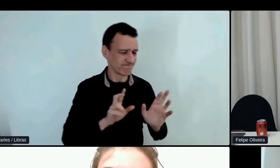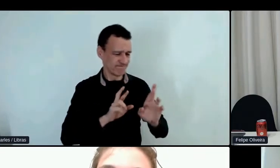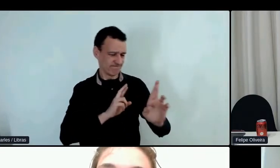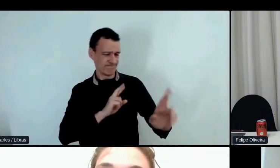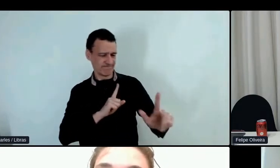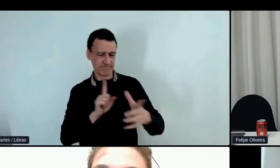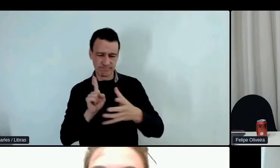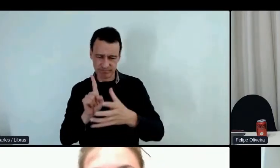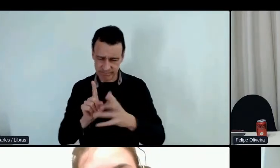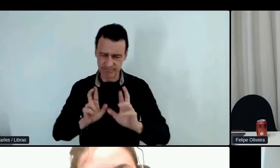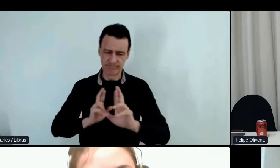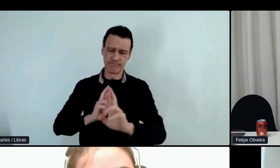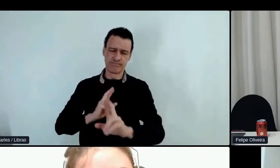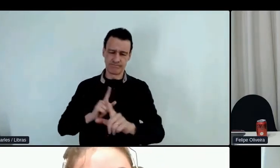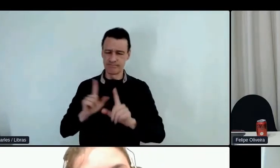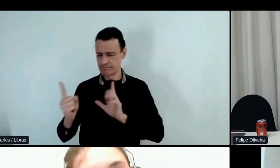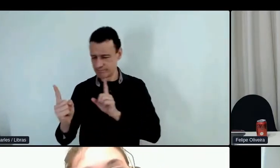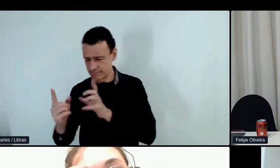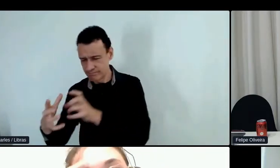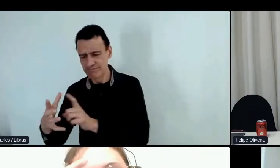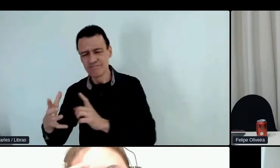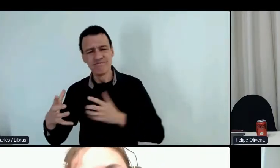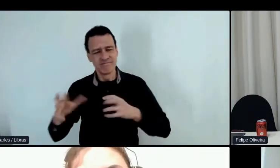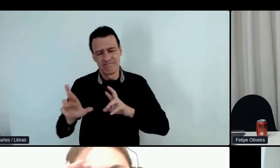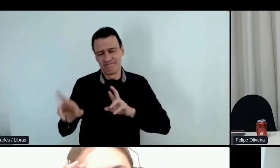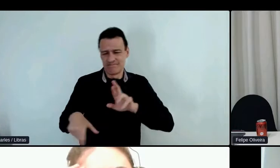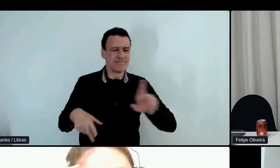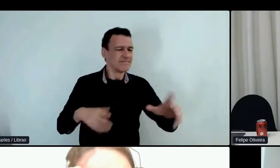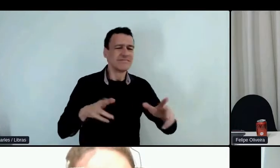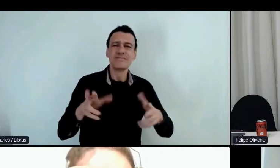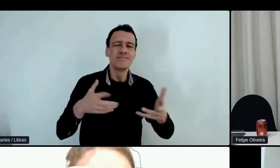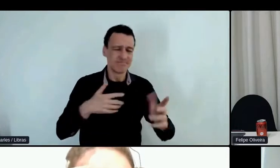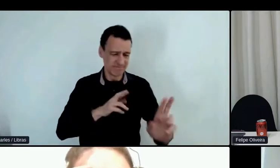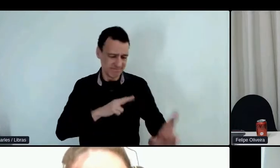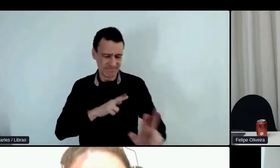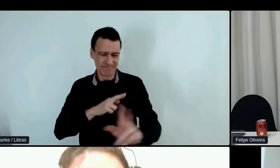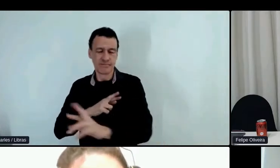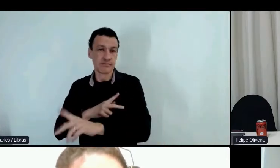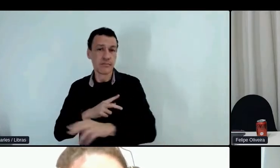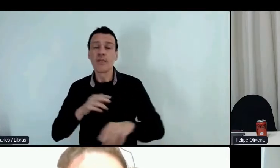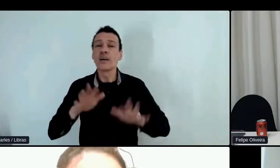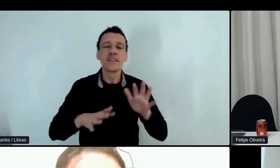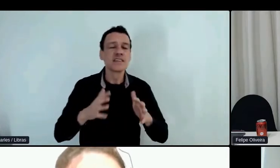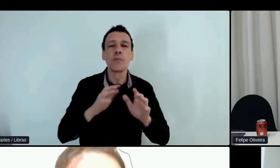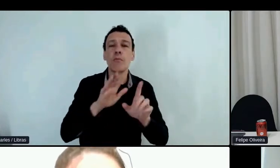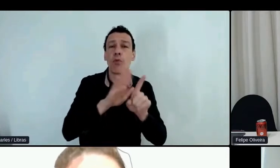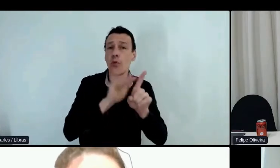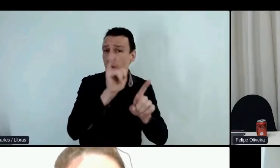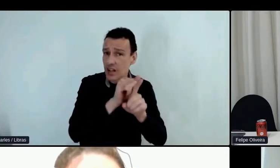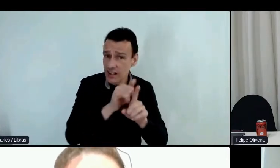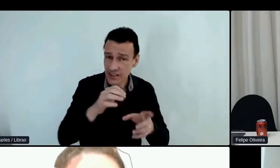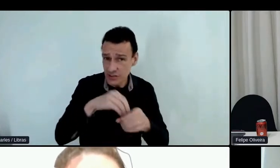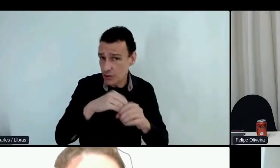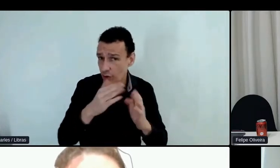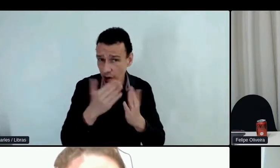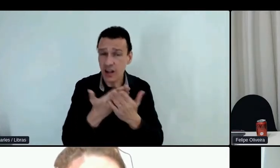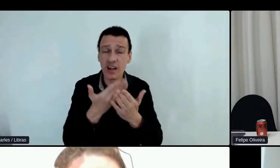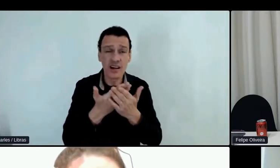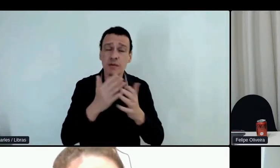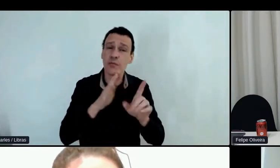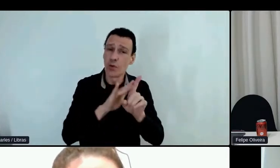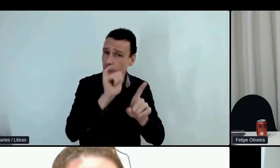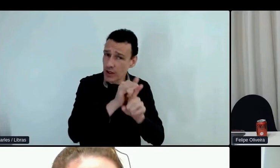característico nas pessoas que buscam ajuda, são aquelas pessoas que não estão se enquadrando em grupo nenhum, porque